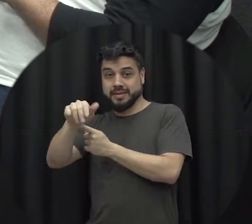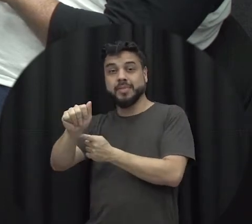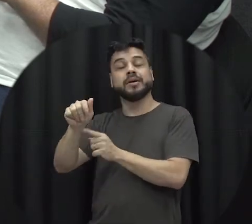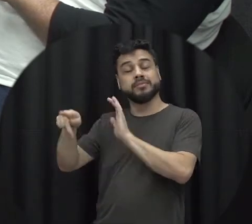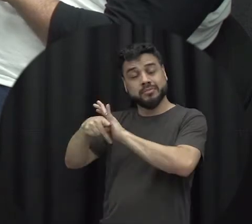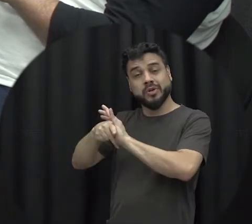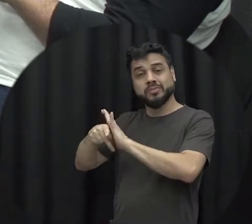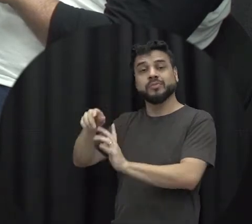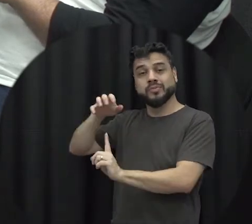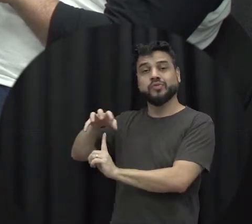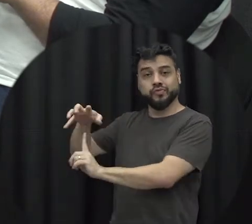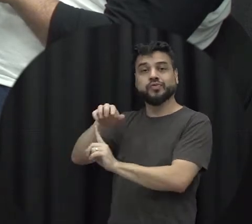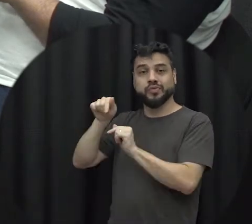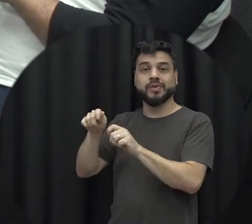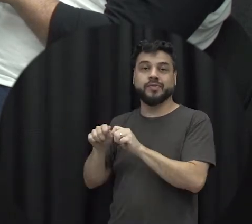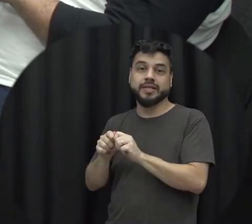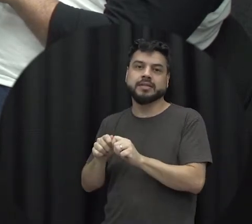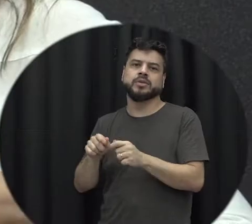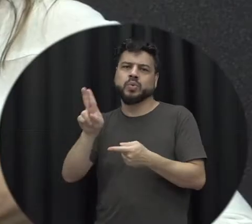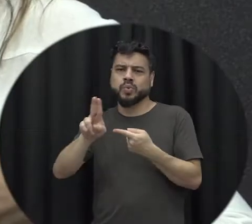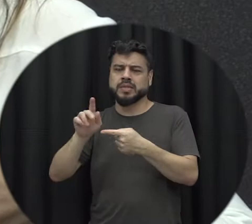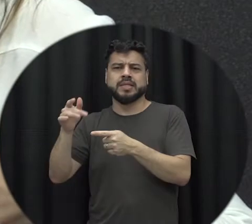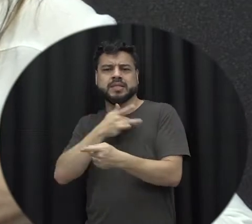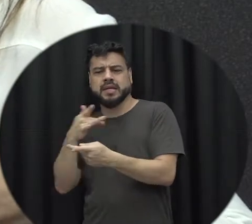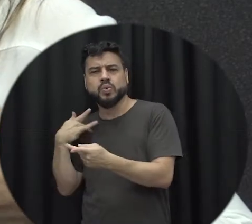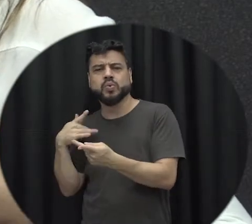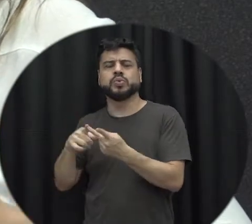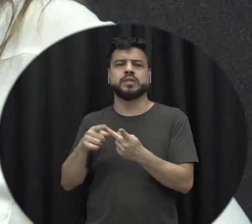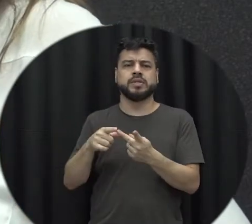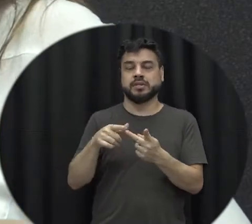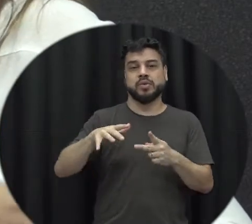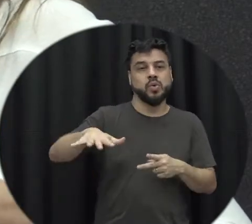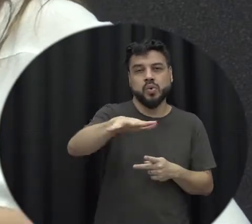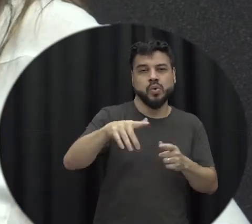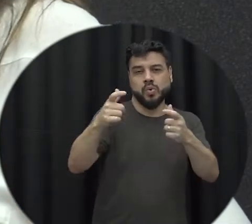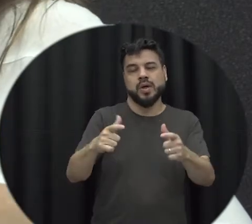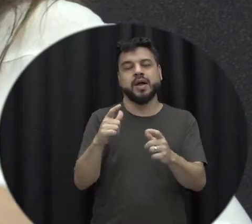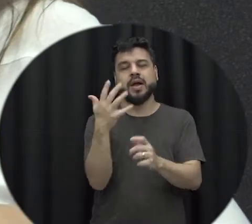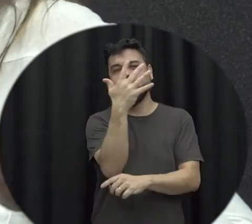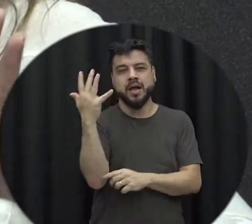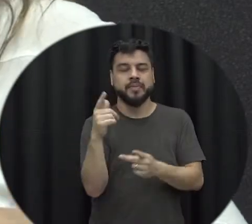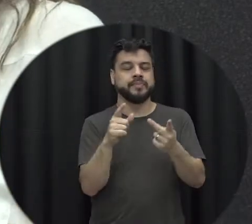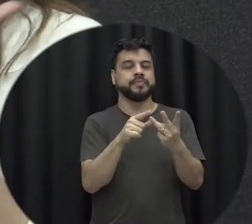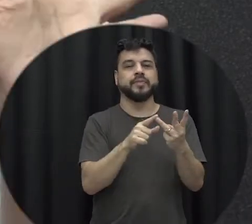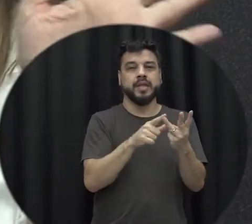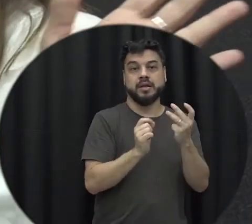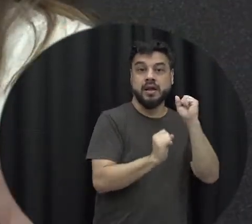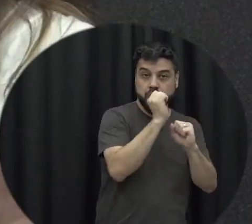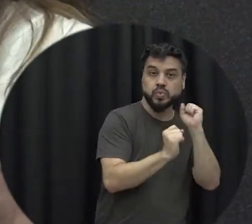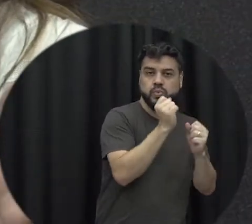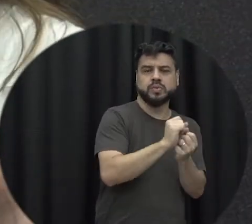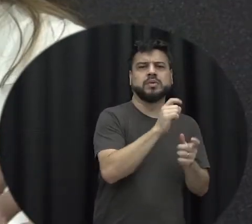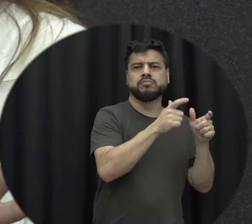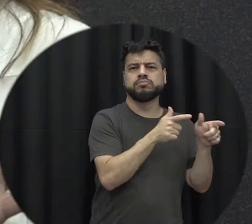a área de aplicação é saúde, é ambiente, é industrial, é alimentos, então, assim, tem